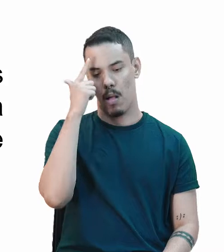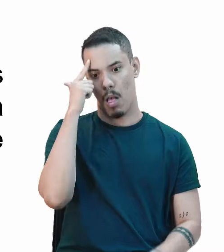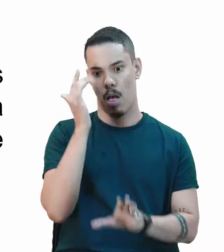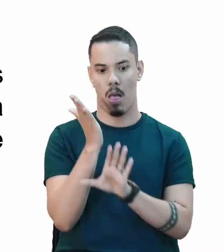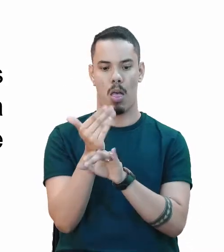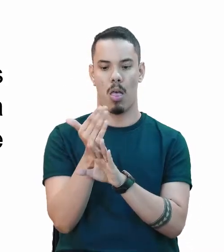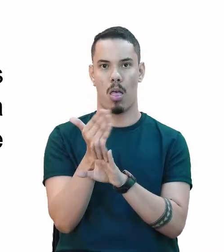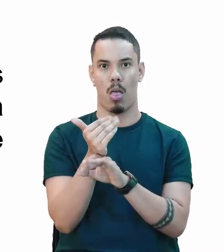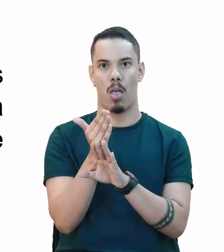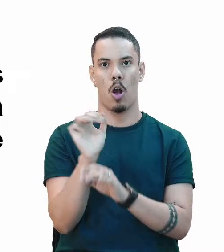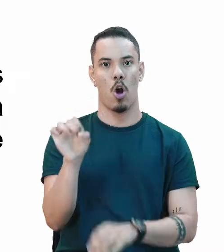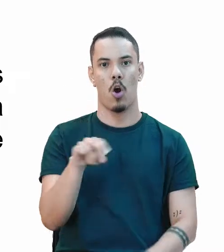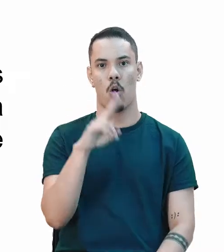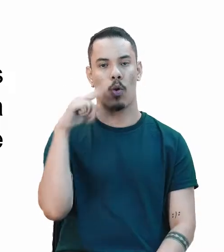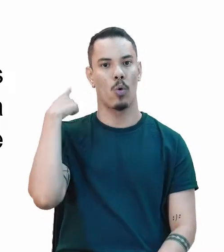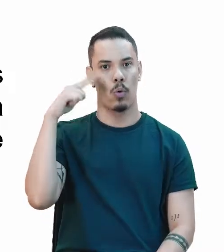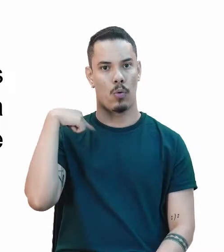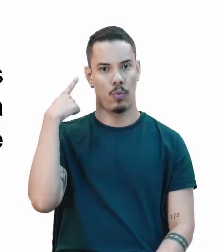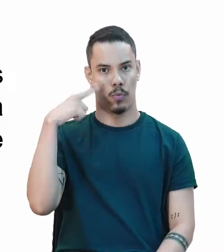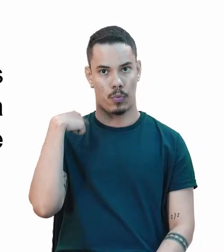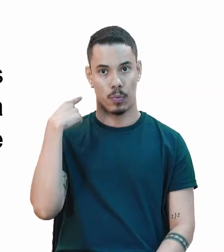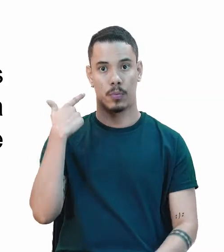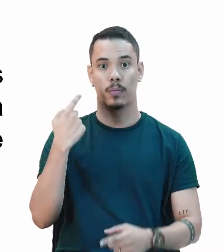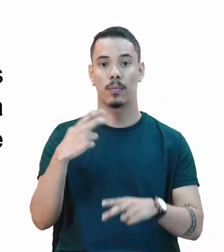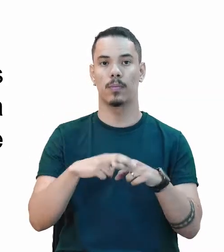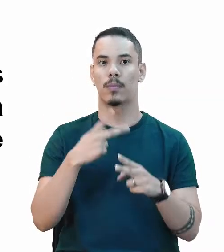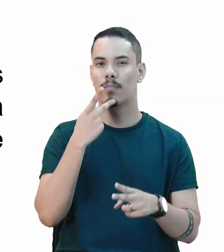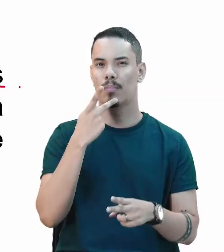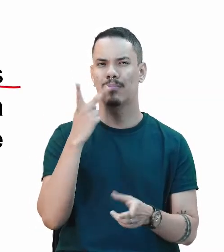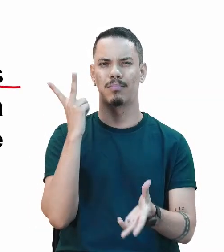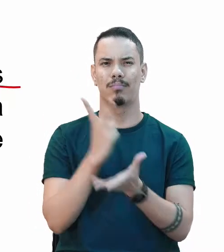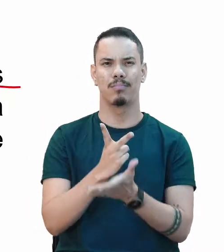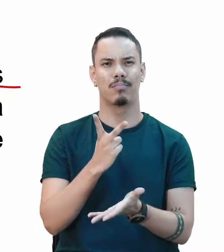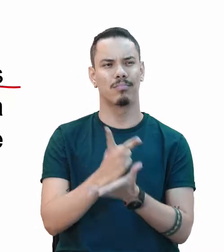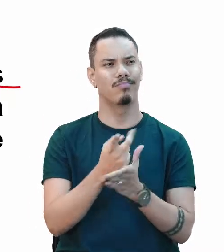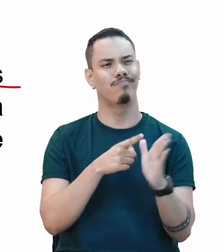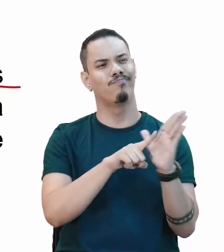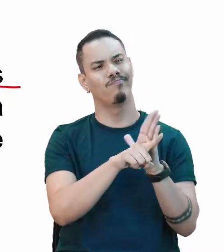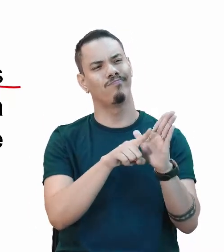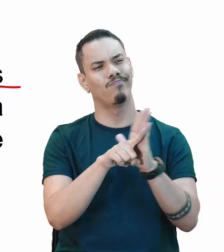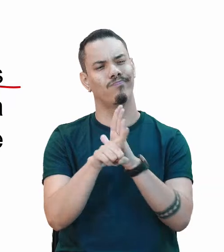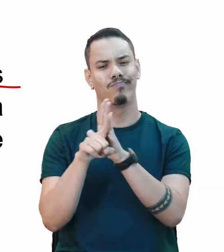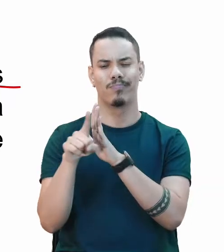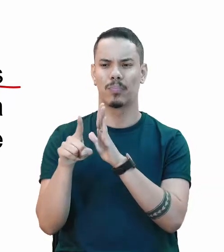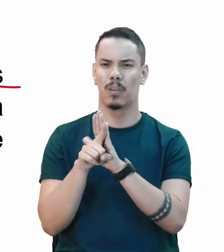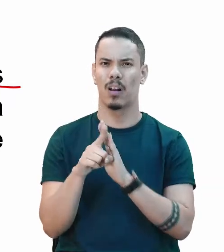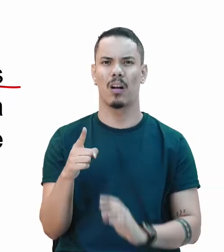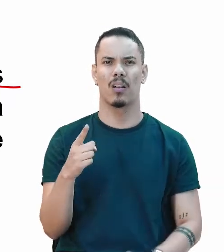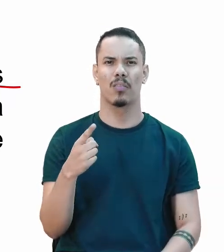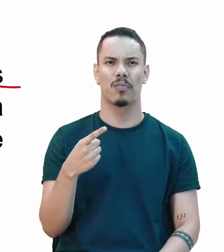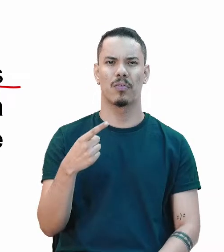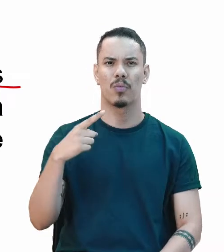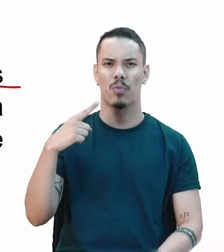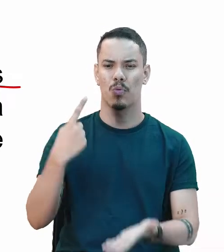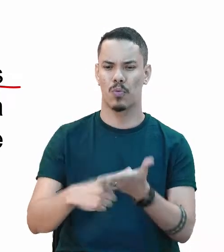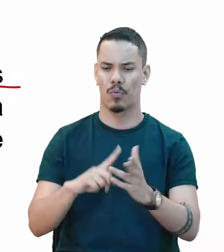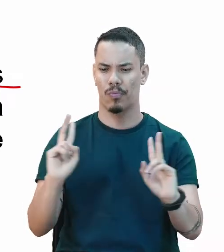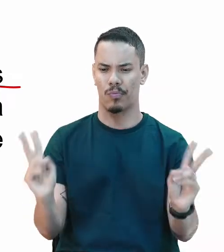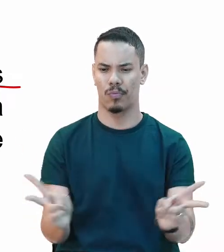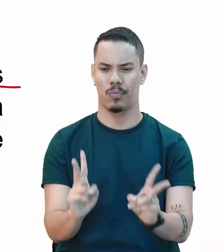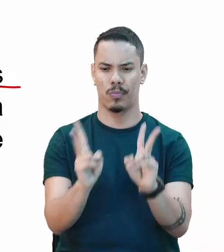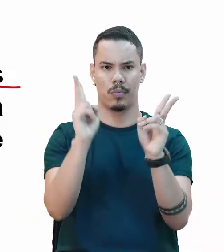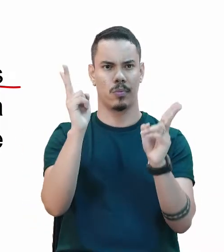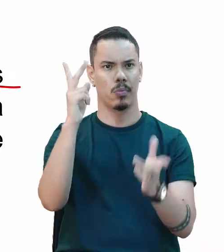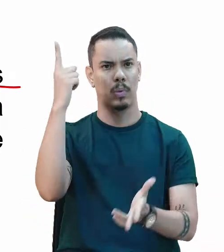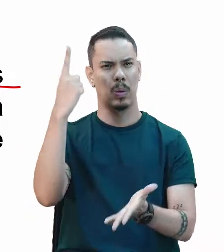Sócrates louco. Ele questionava os valores e as convenções sociais de forma